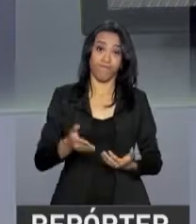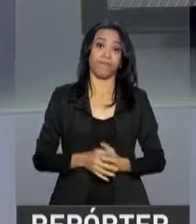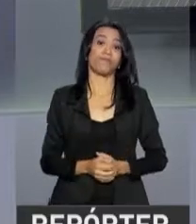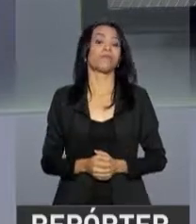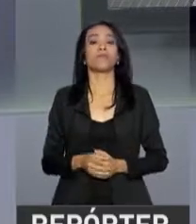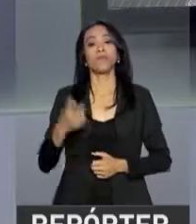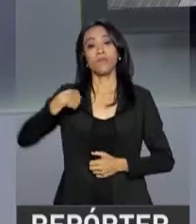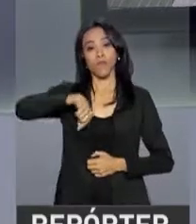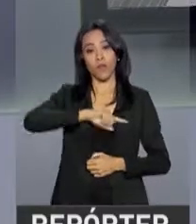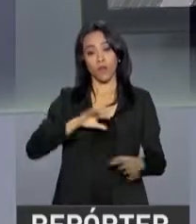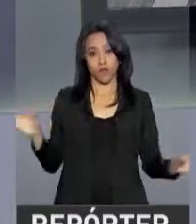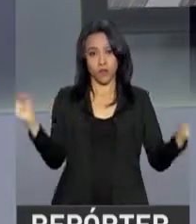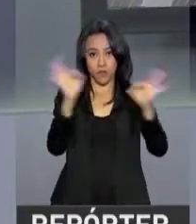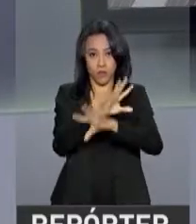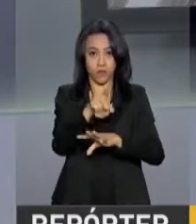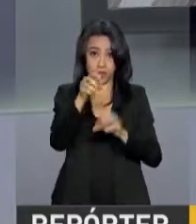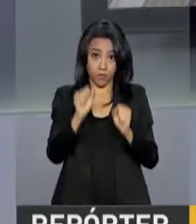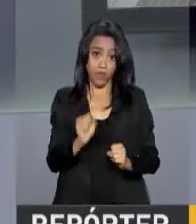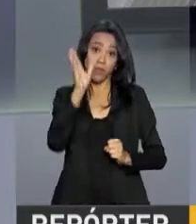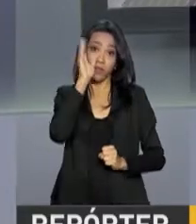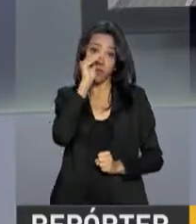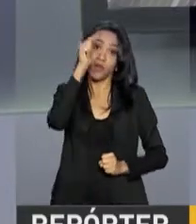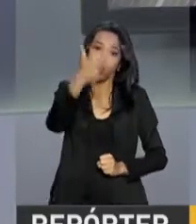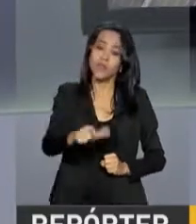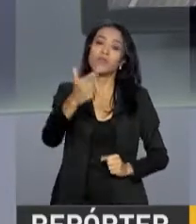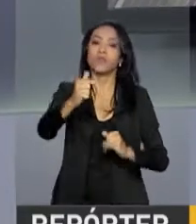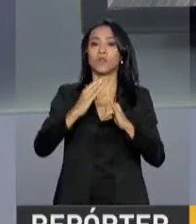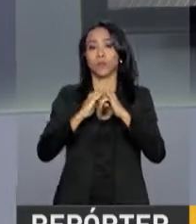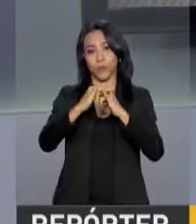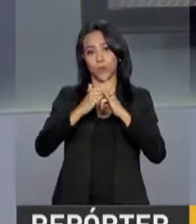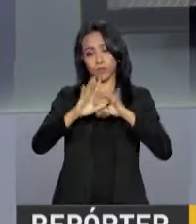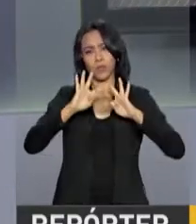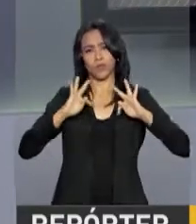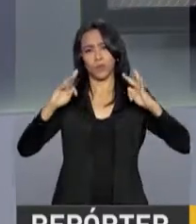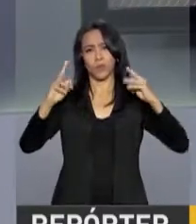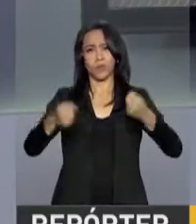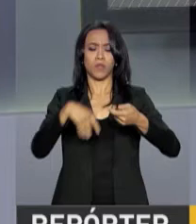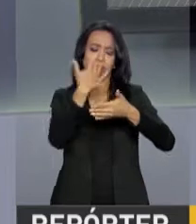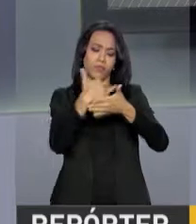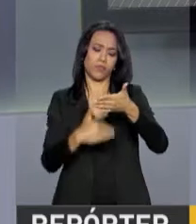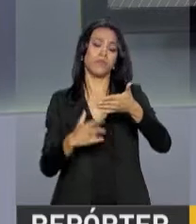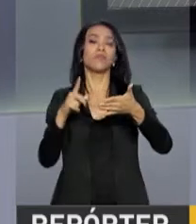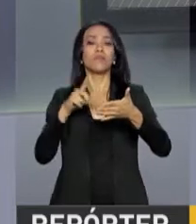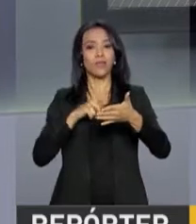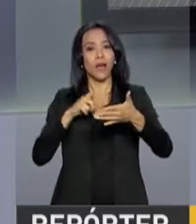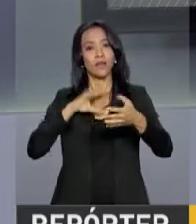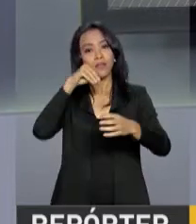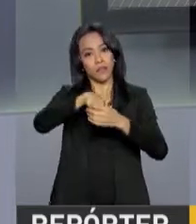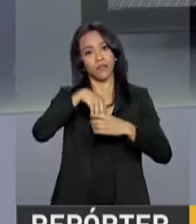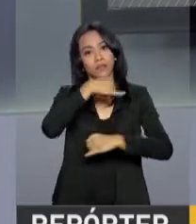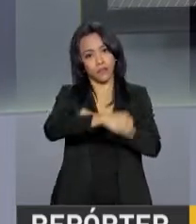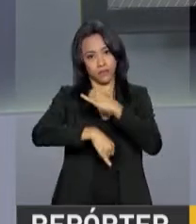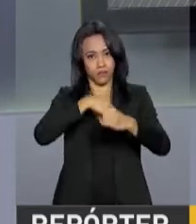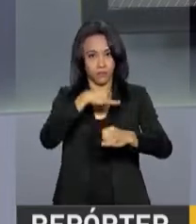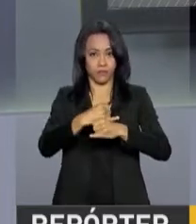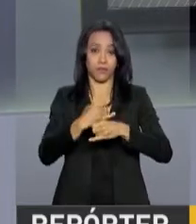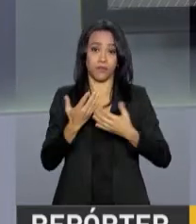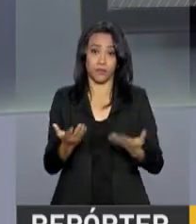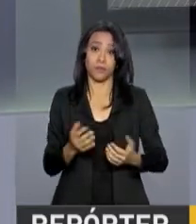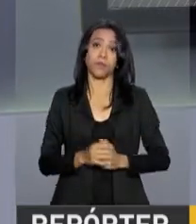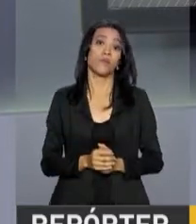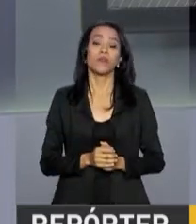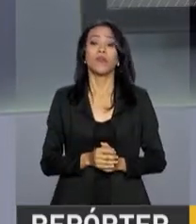nós ficamos por aqui você pode rever as reportagens no youtube e toda a nossa programação também está na página da nbr na